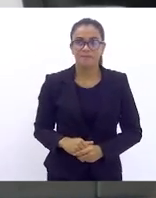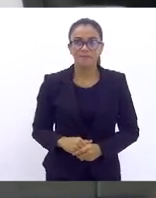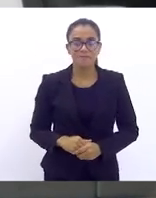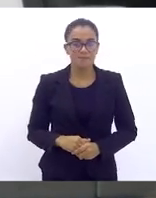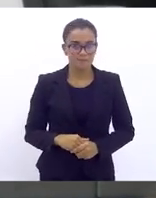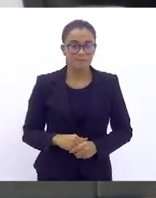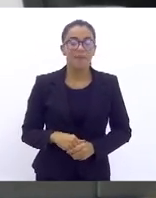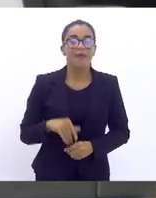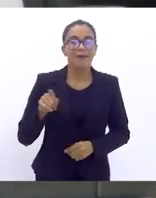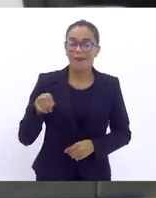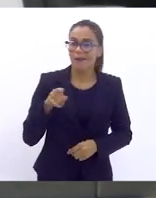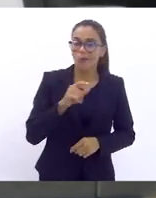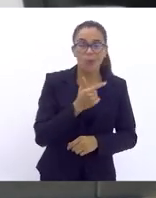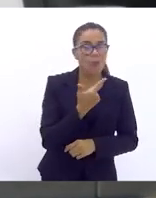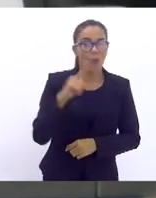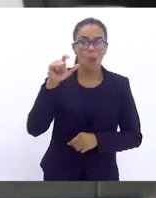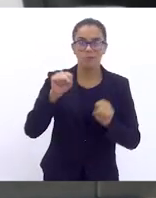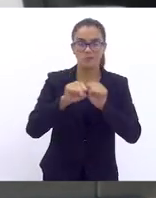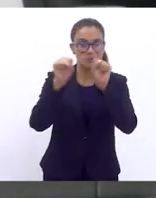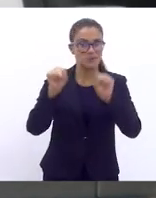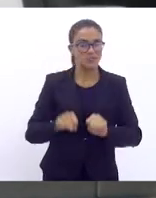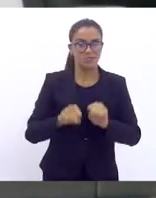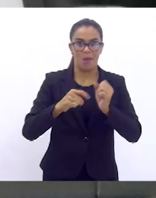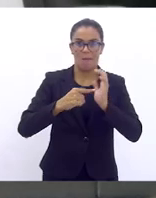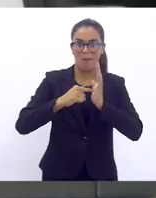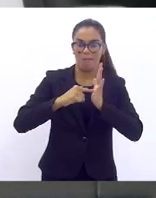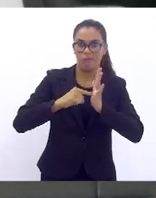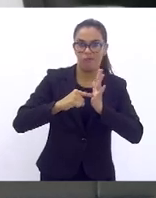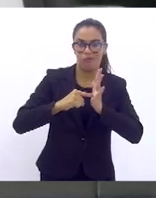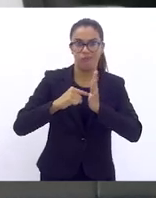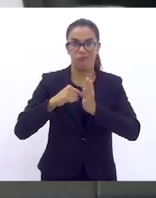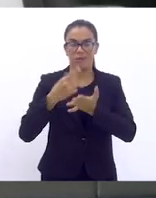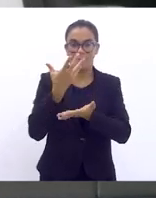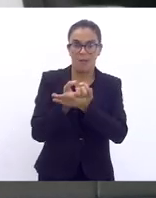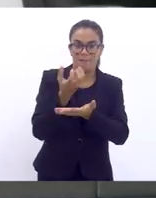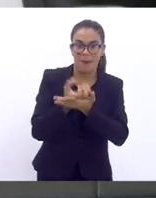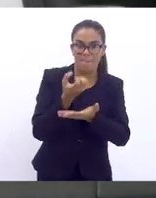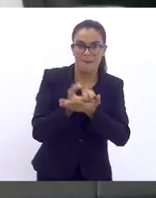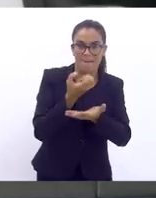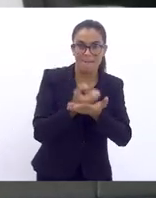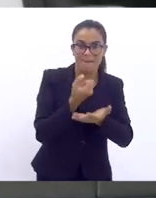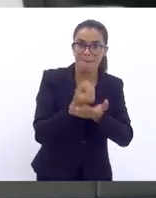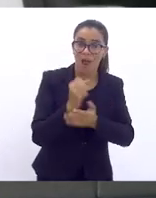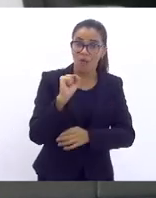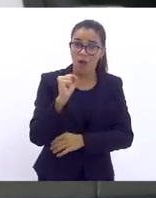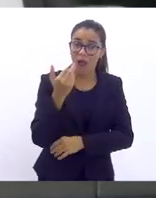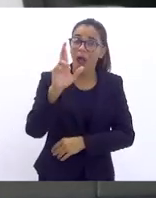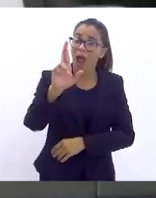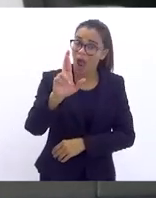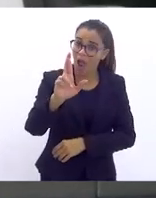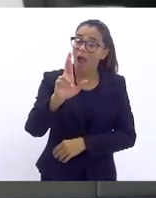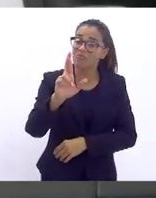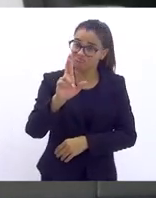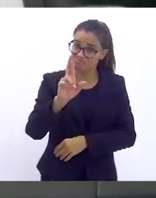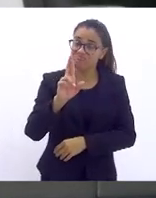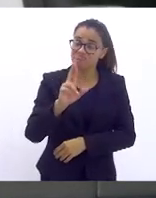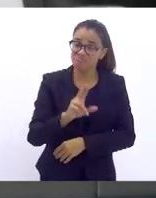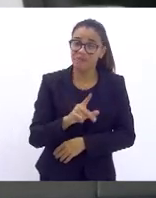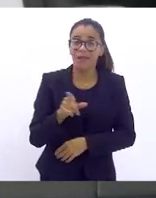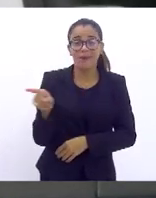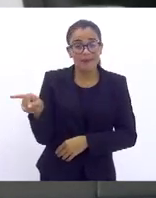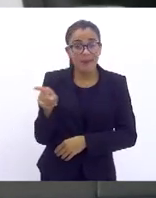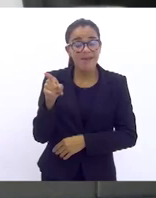operacionalização Embora tenha um problema de armazenamento do hidrogênio Verde Então esse aumento de eficiência